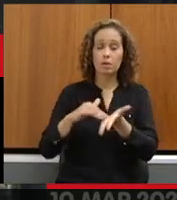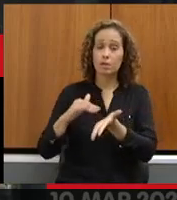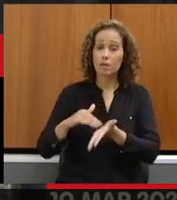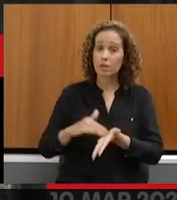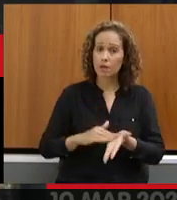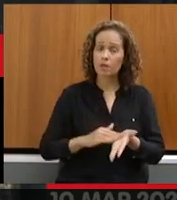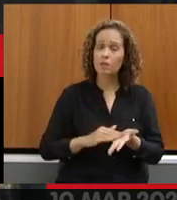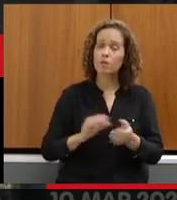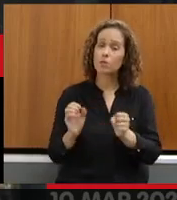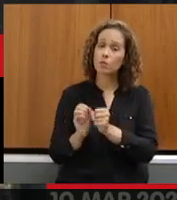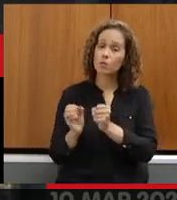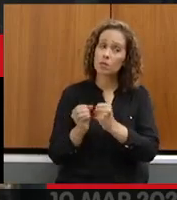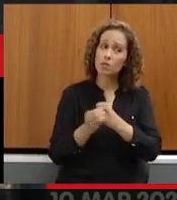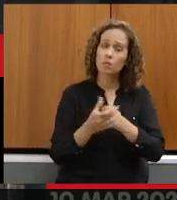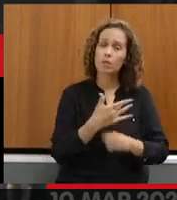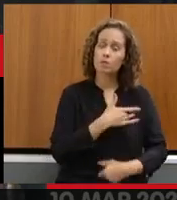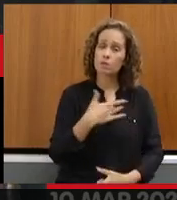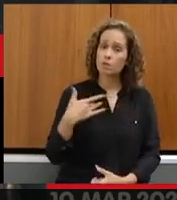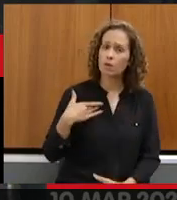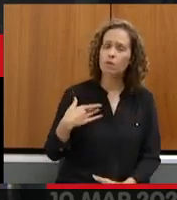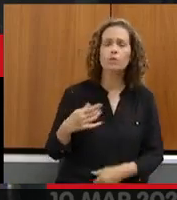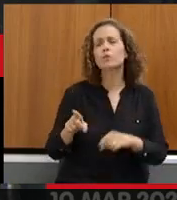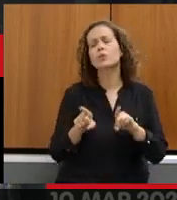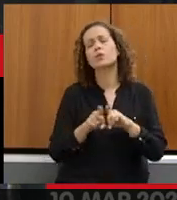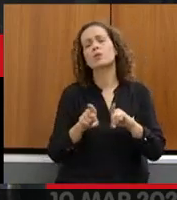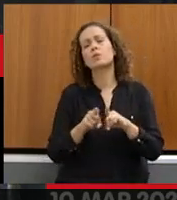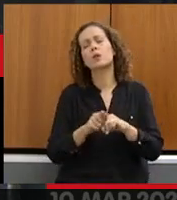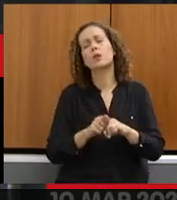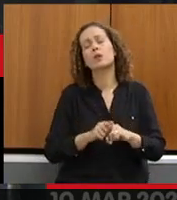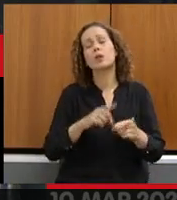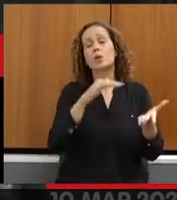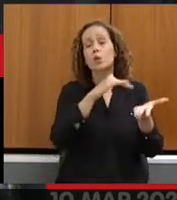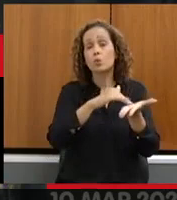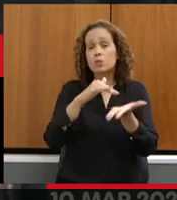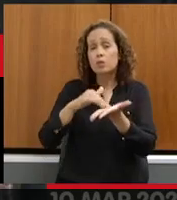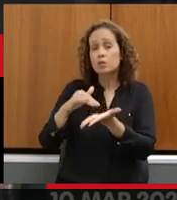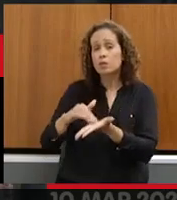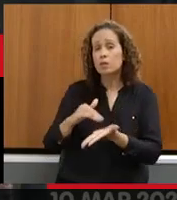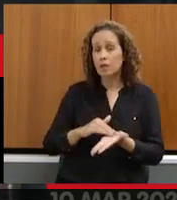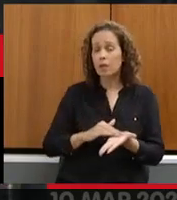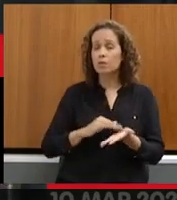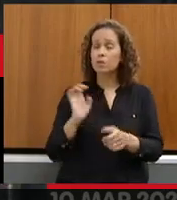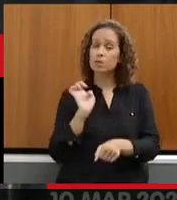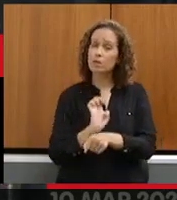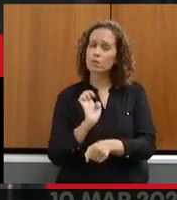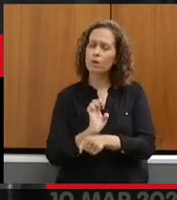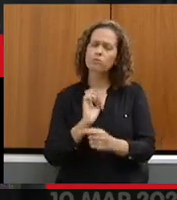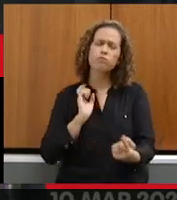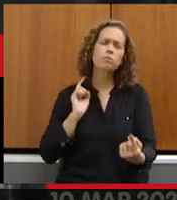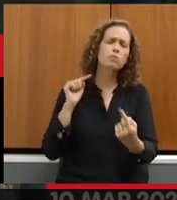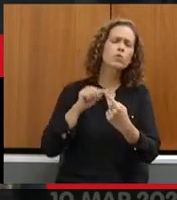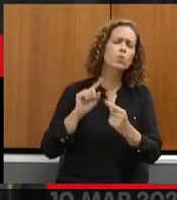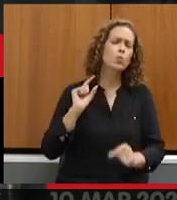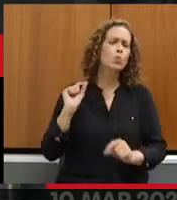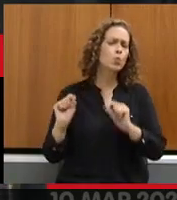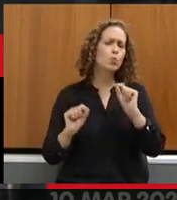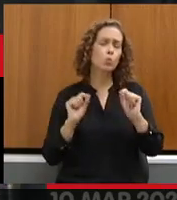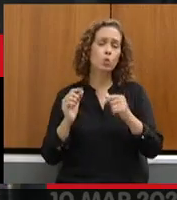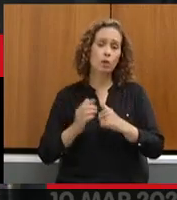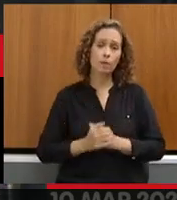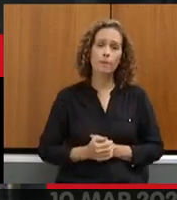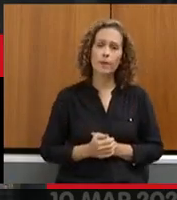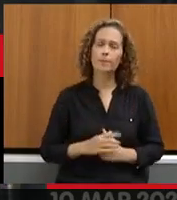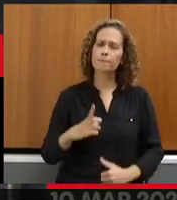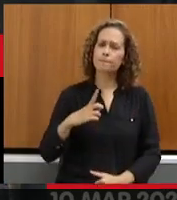saúde e o secretário Estadual de Saúde você já da equipe com o objetivo de chegar